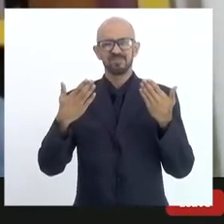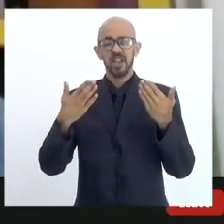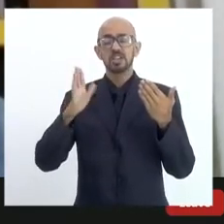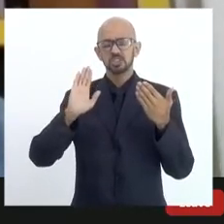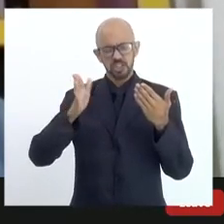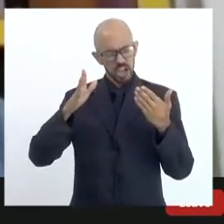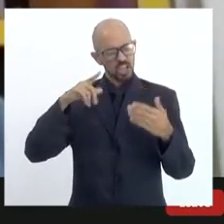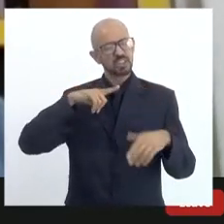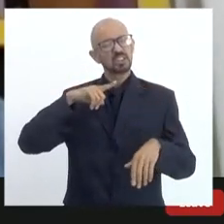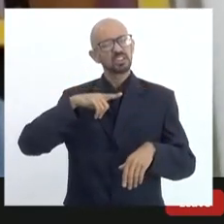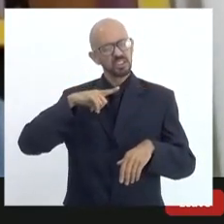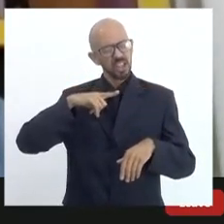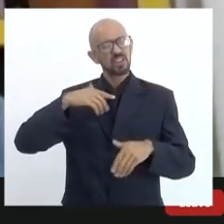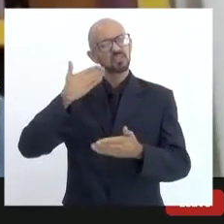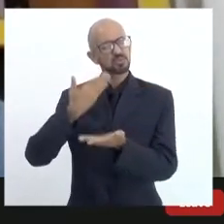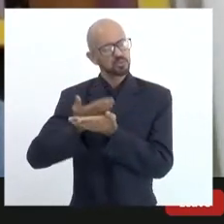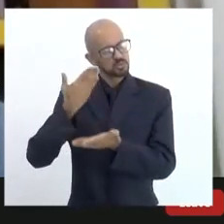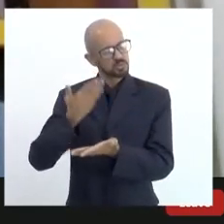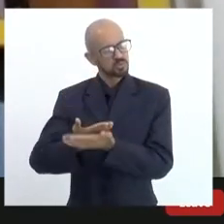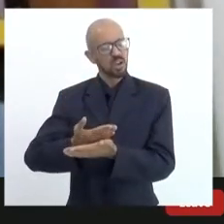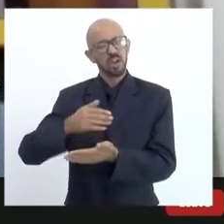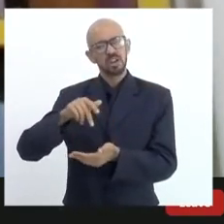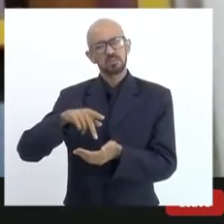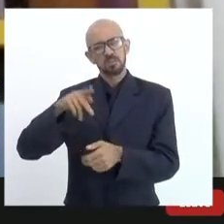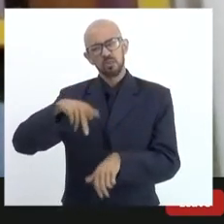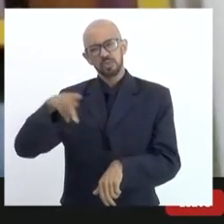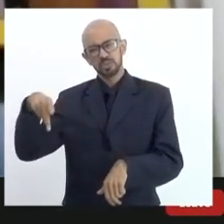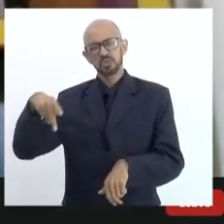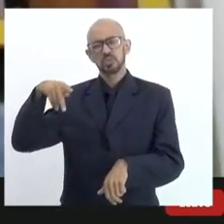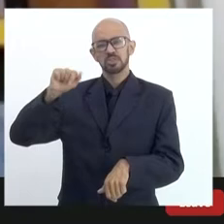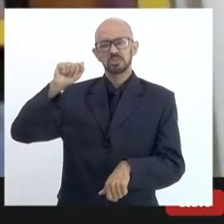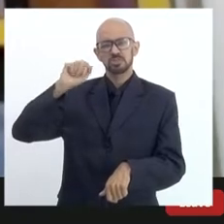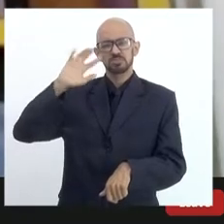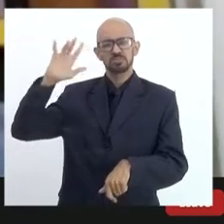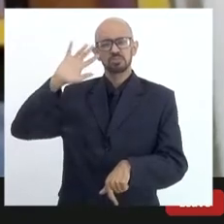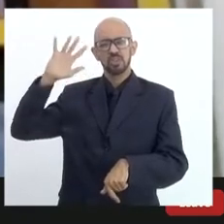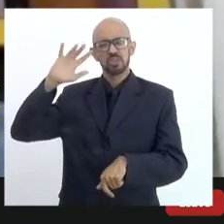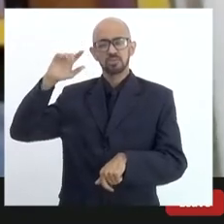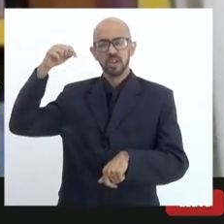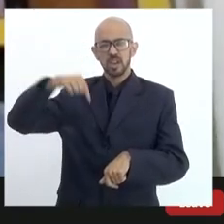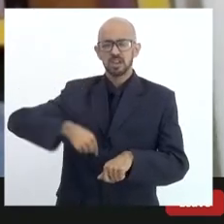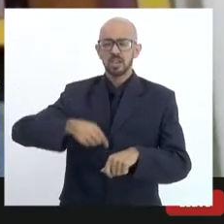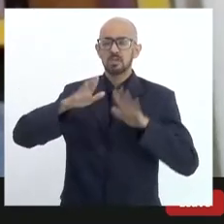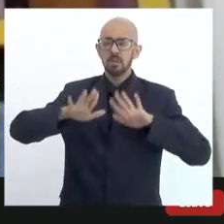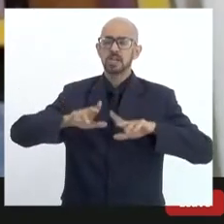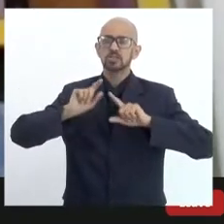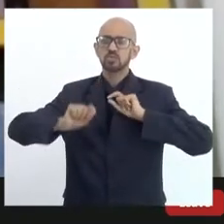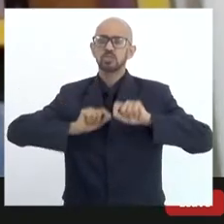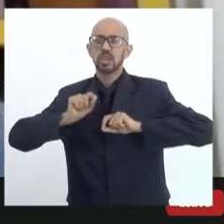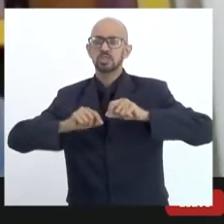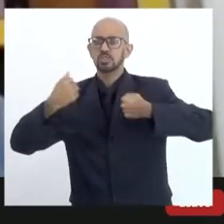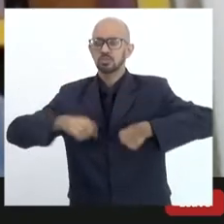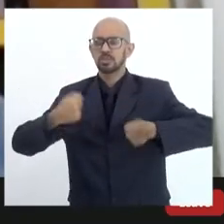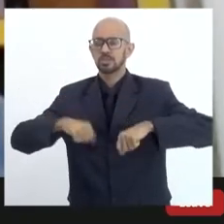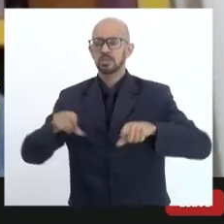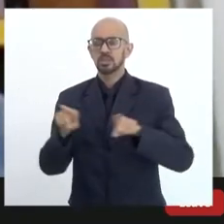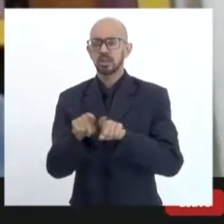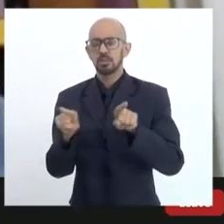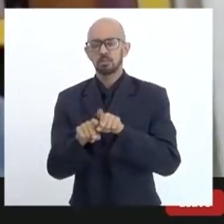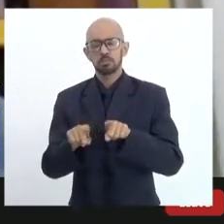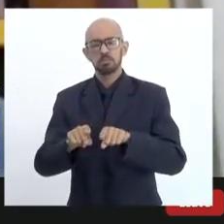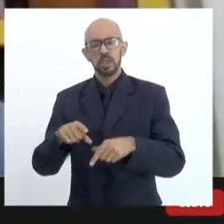estudam esse tema, muitos ativistas, muitos outros grupos religiosos. Agora, temos que chamar também as